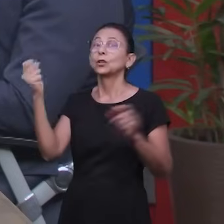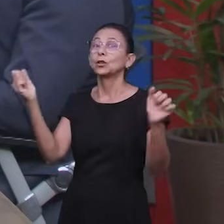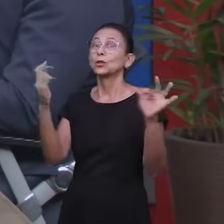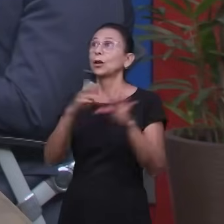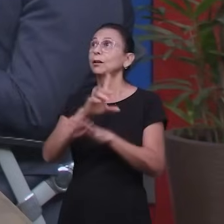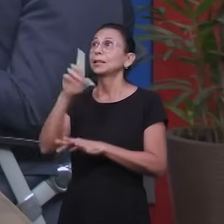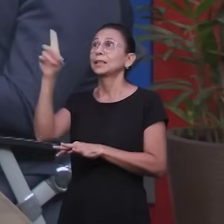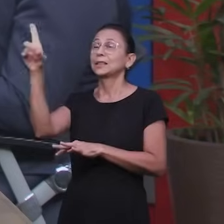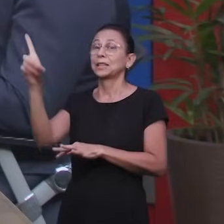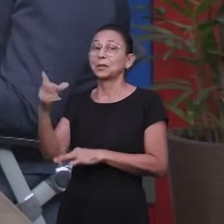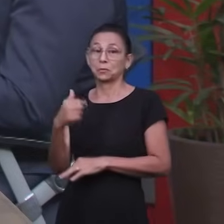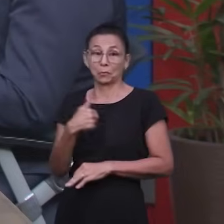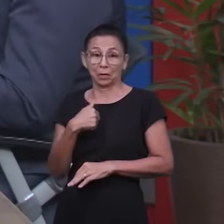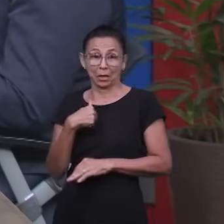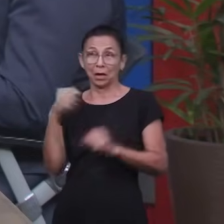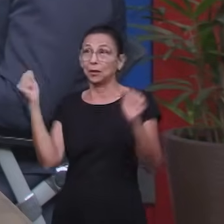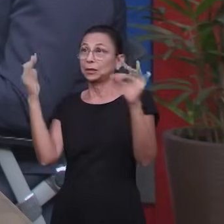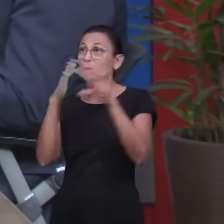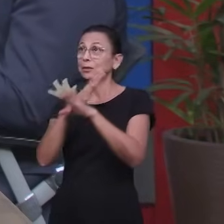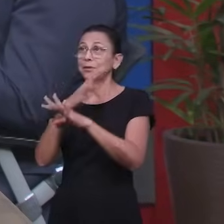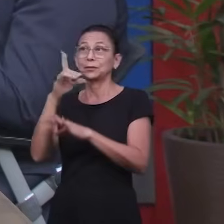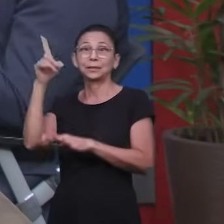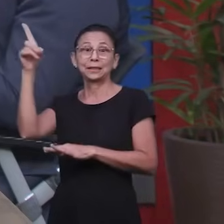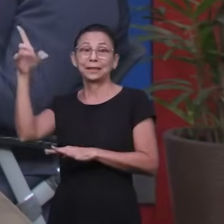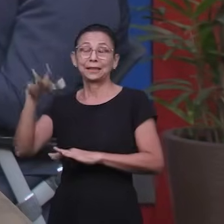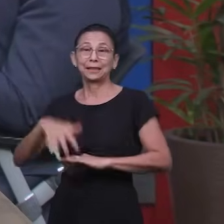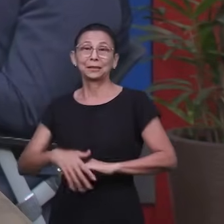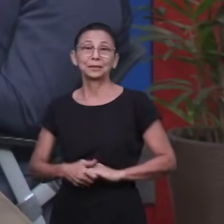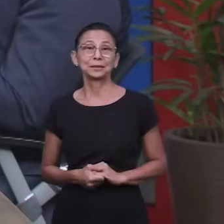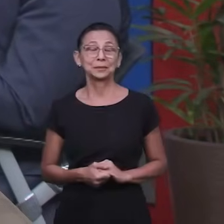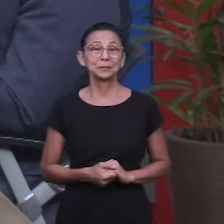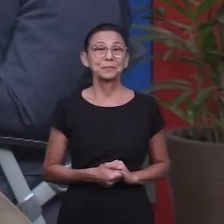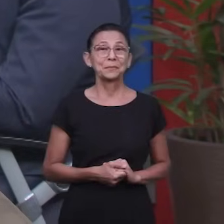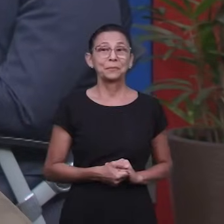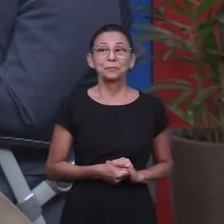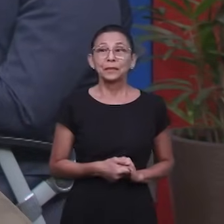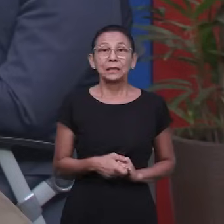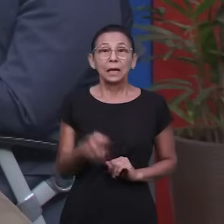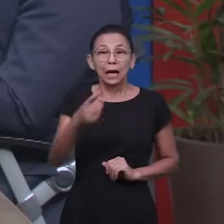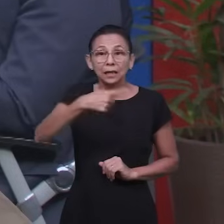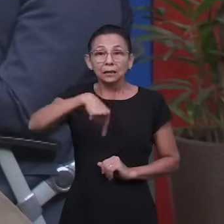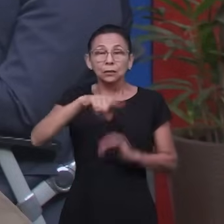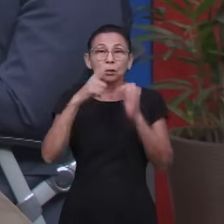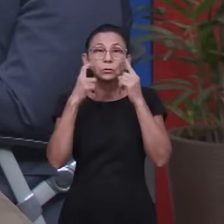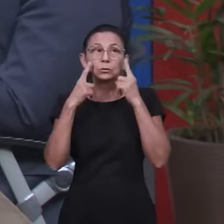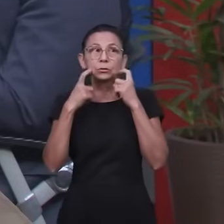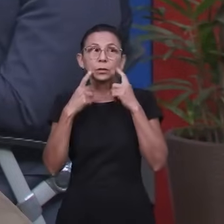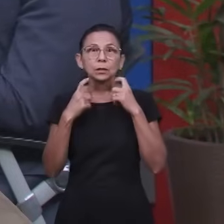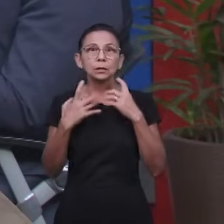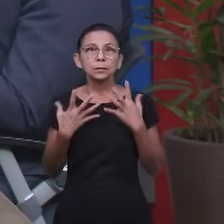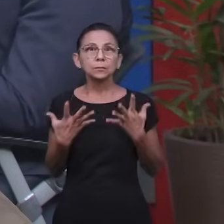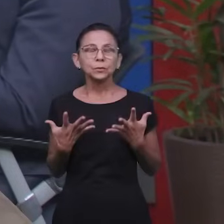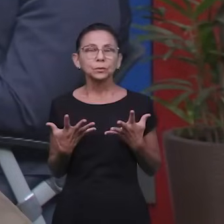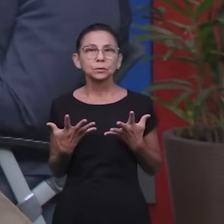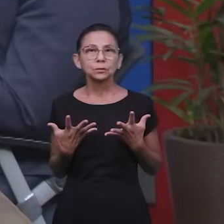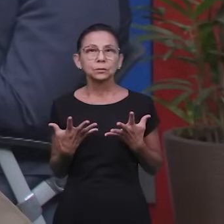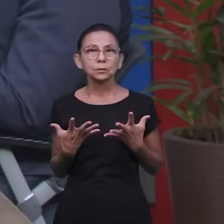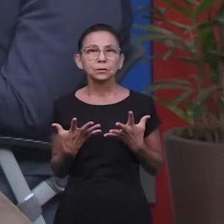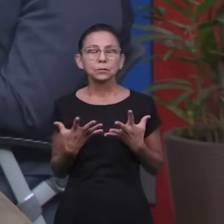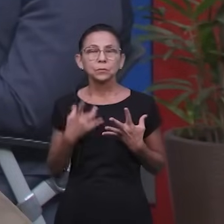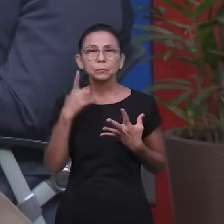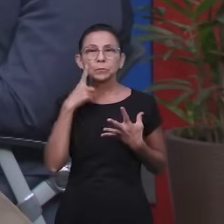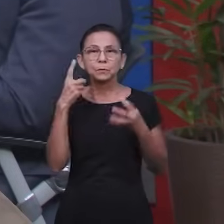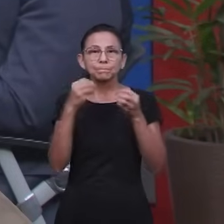falou aqui agora, que nós nos quebrantamos com essas situações. A forma como o Senhor tem conduzido. E ali nós oramos por